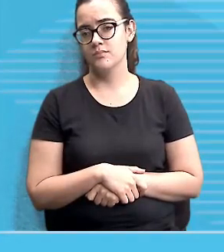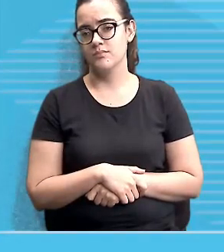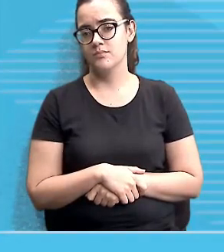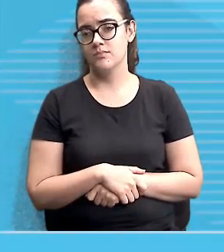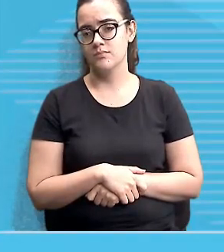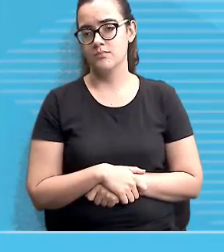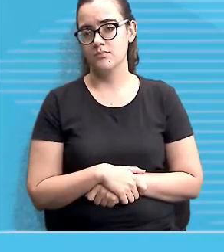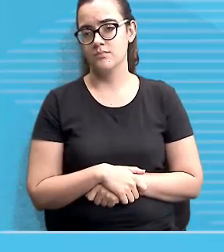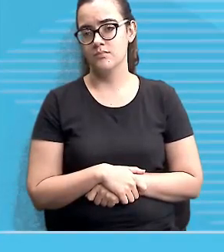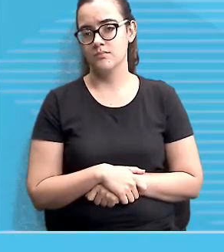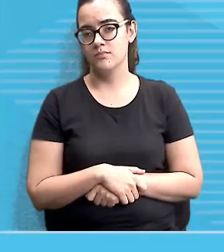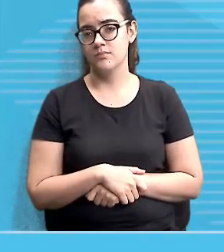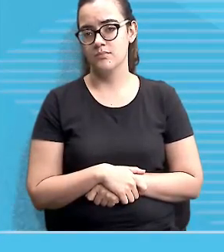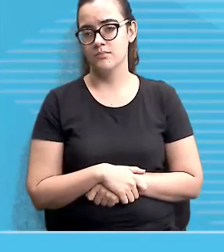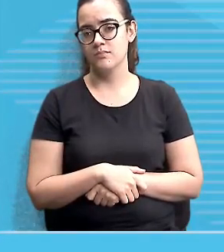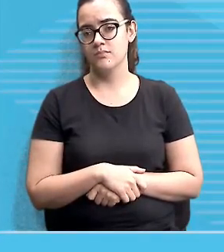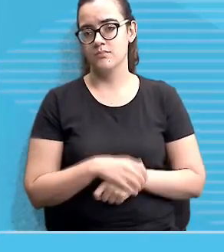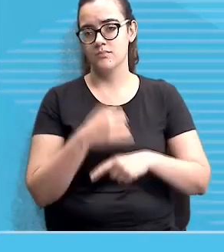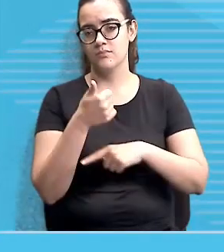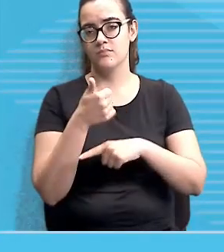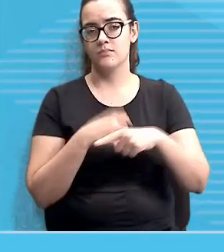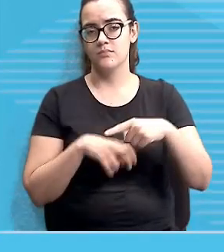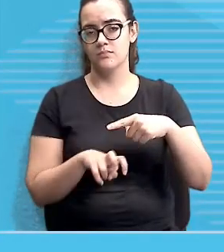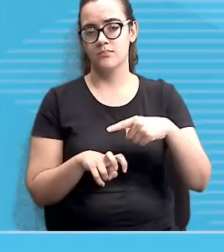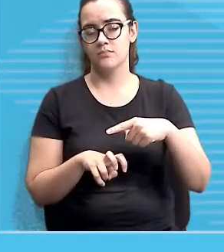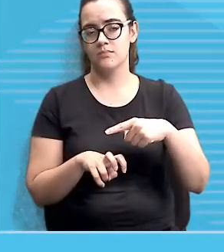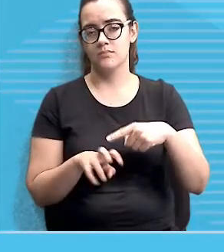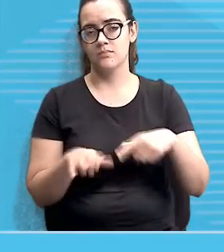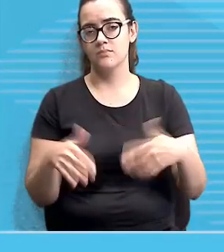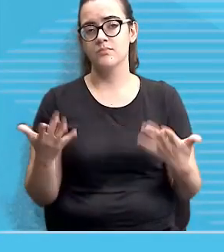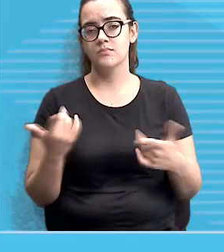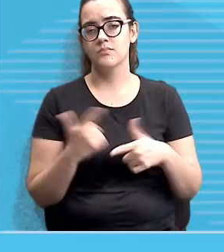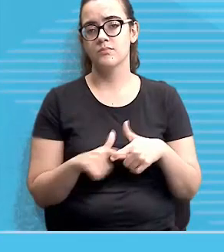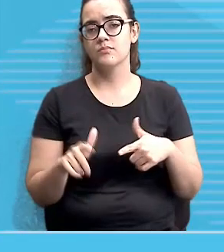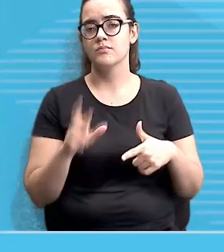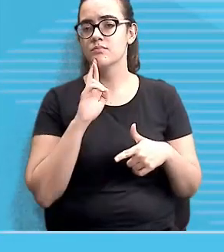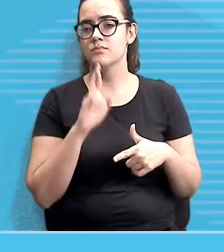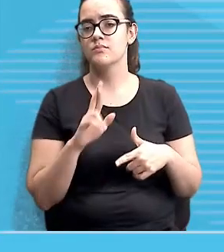divide aí 1 sobre 5